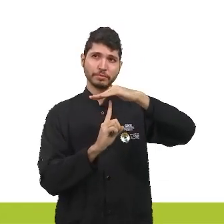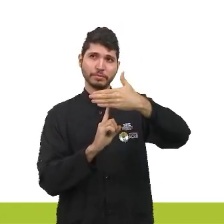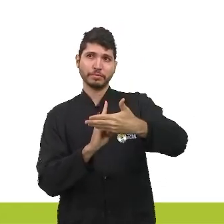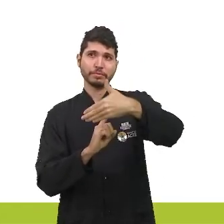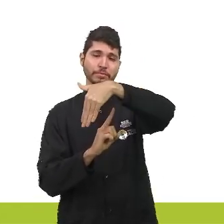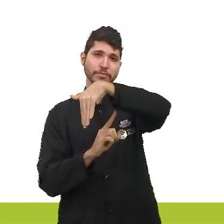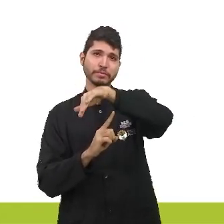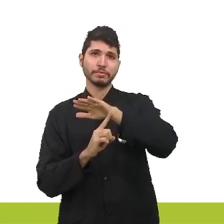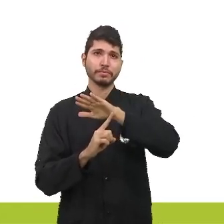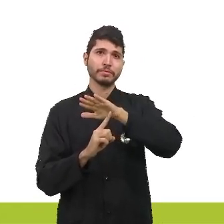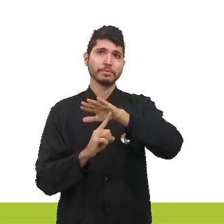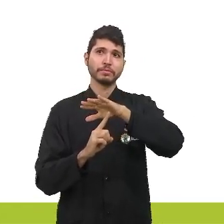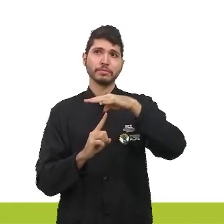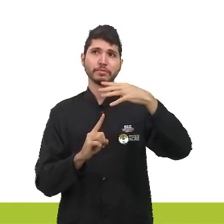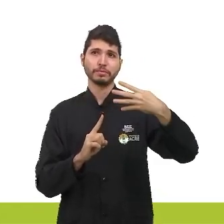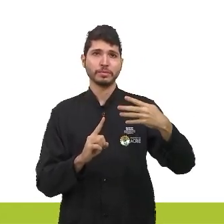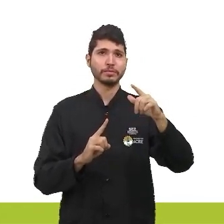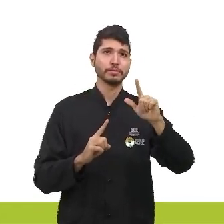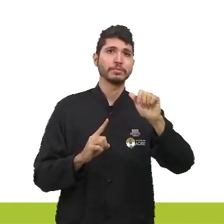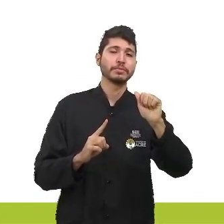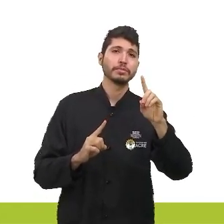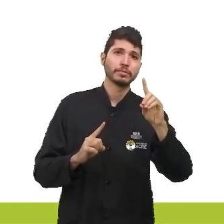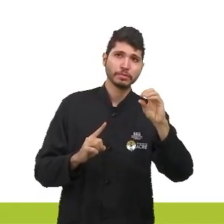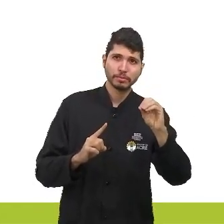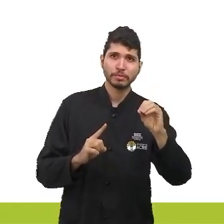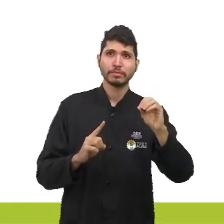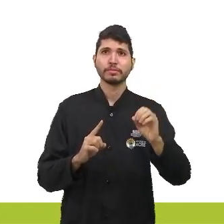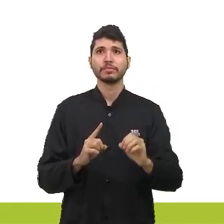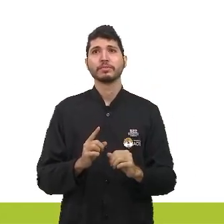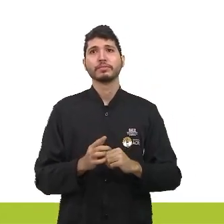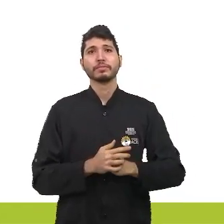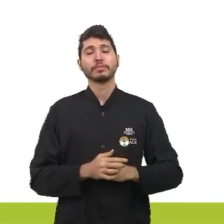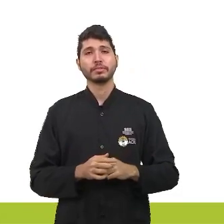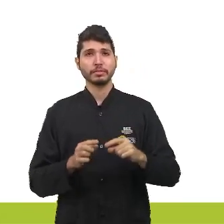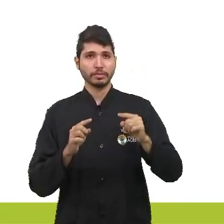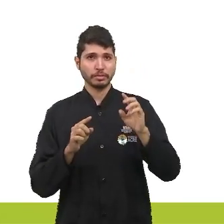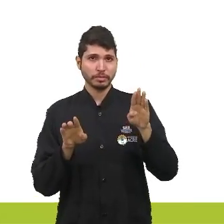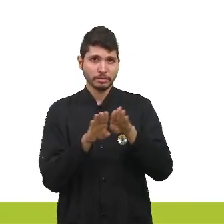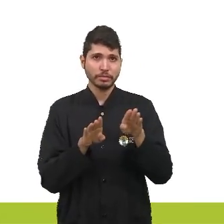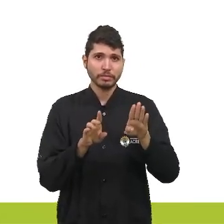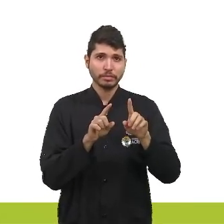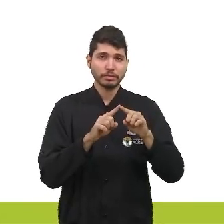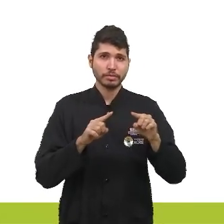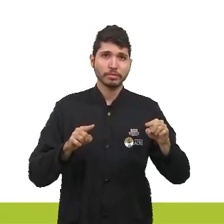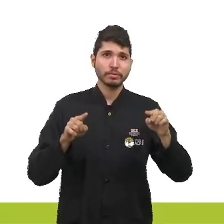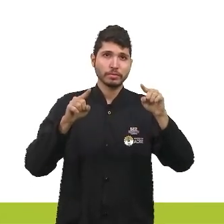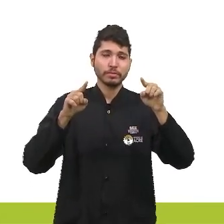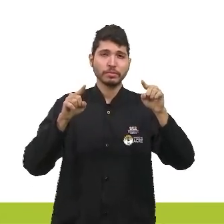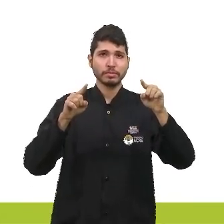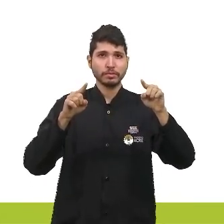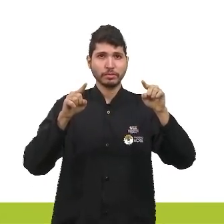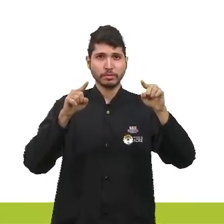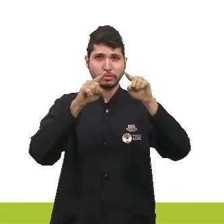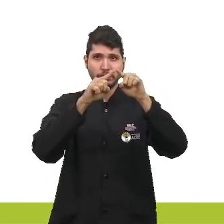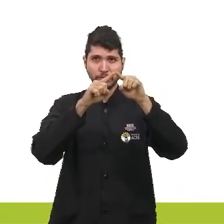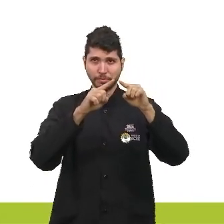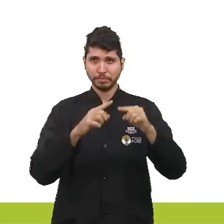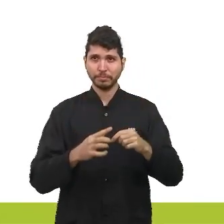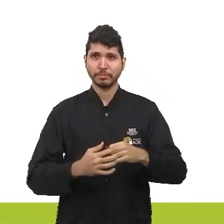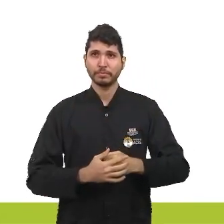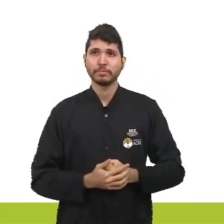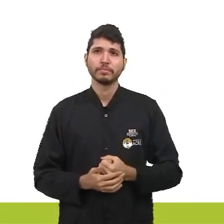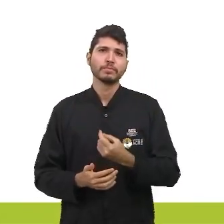pentagonais. Quantas faces tem de cada tipo se a soma dos ângulos é